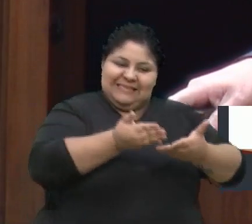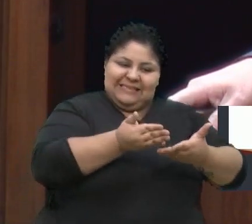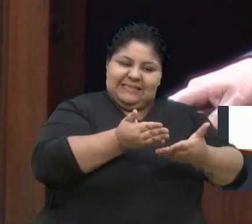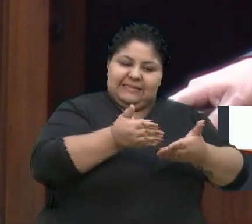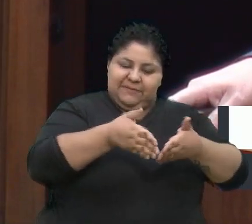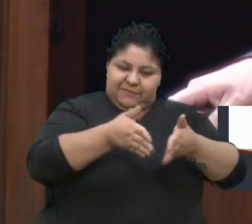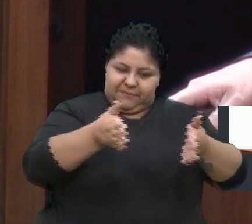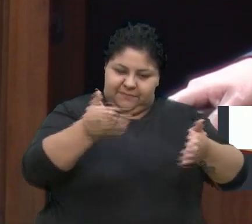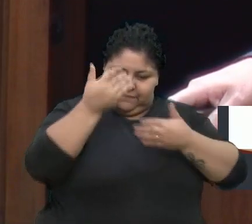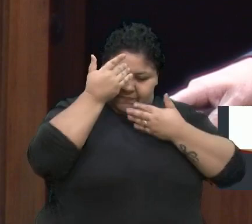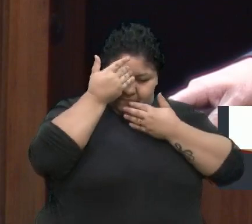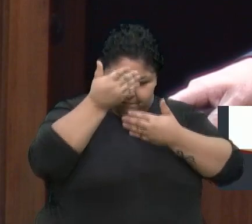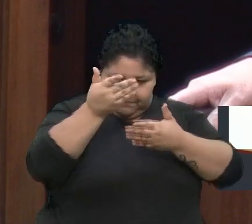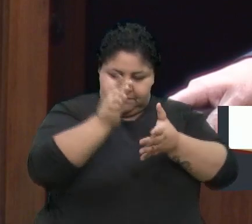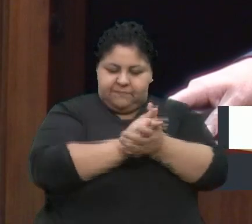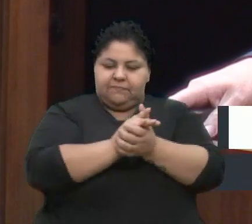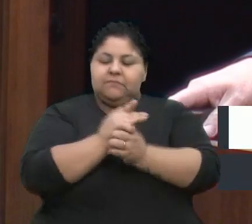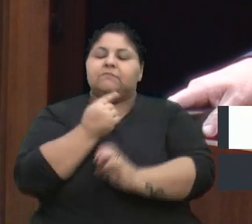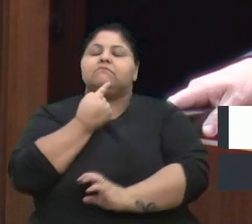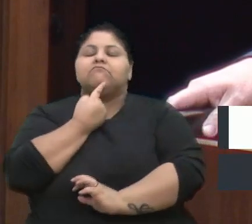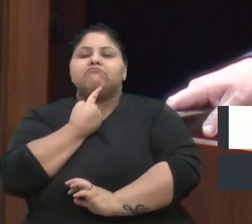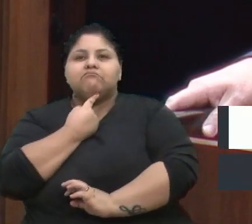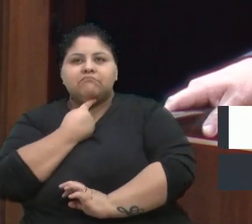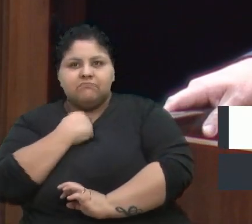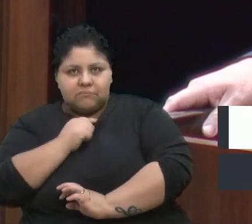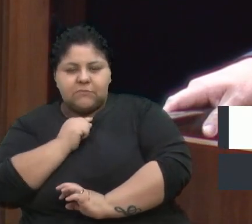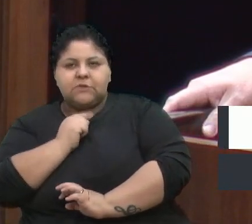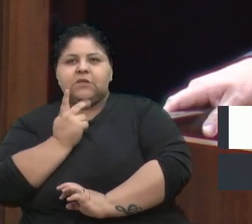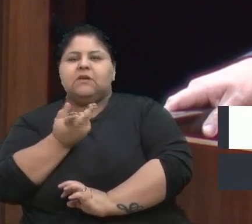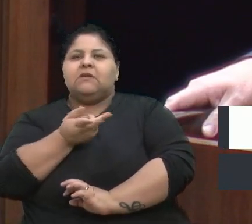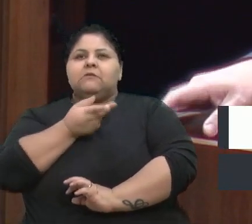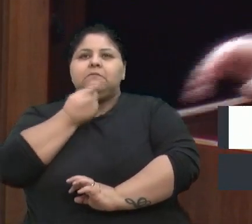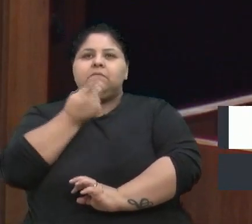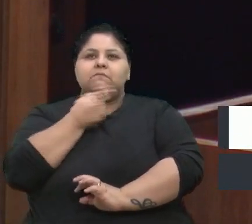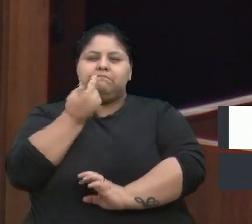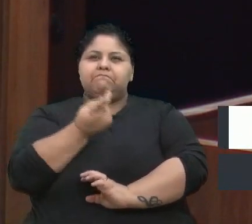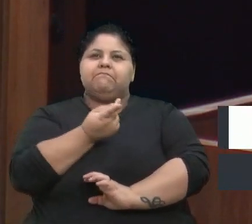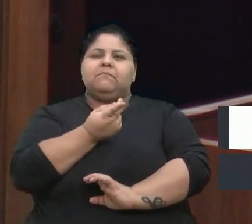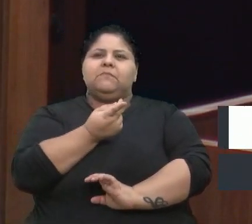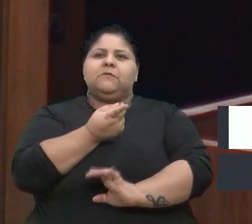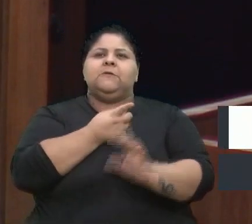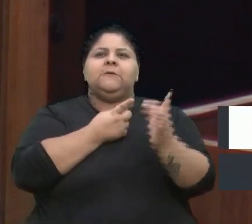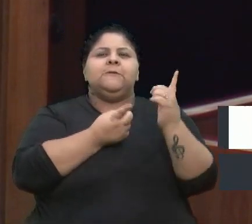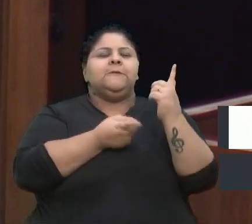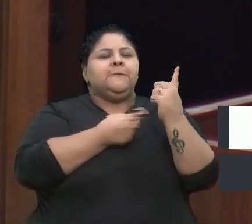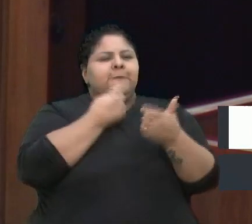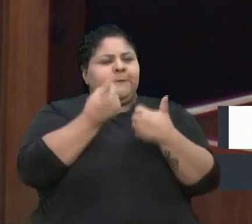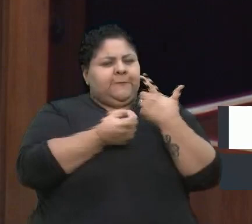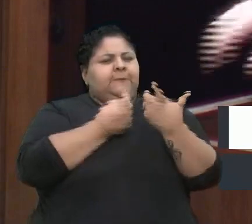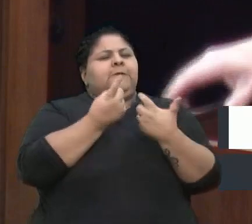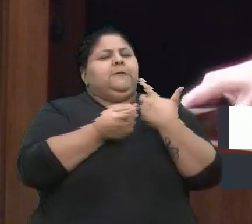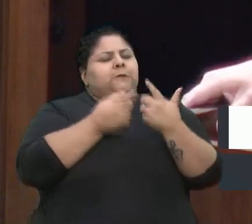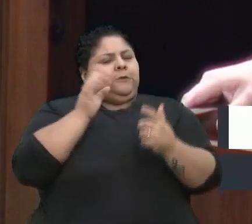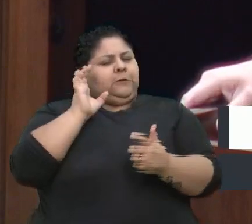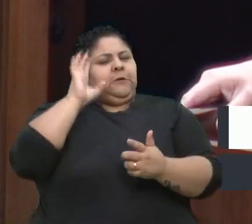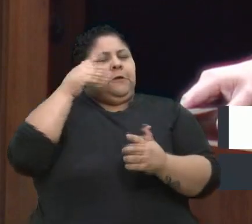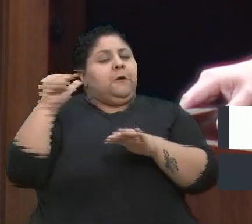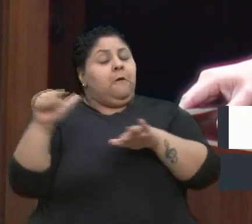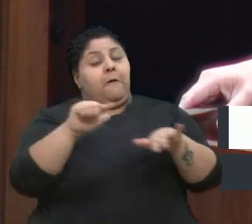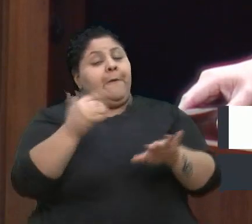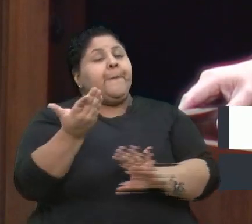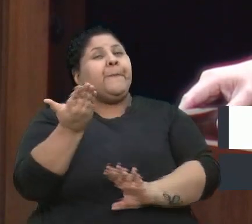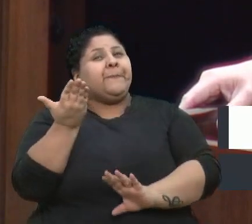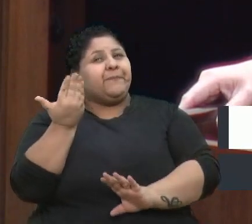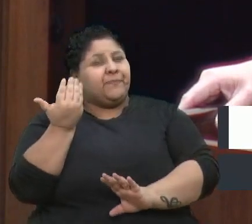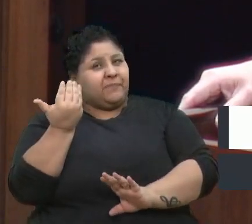obrigado. Gostaria de reverberar algumas situações acontecidas na semana passada, no